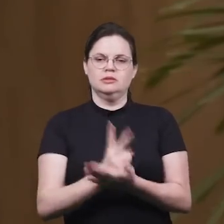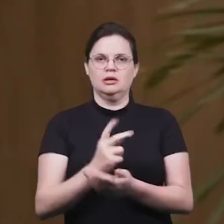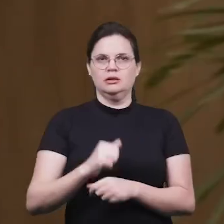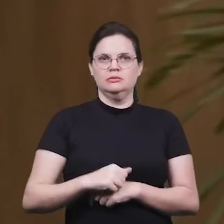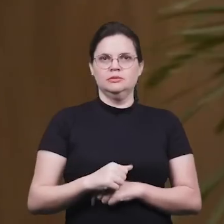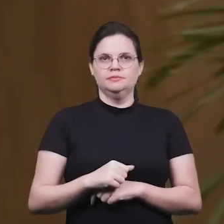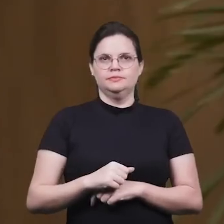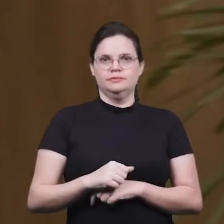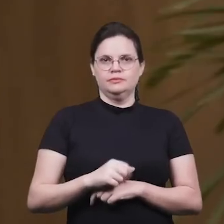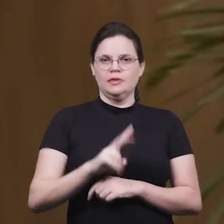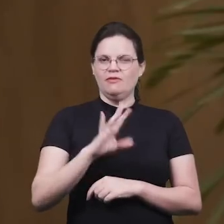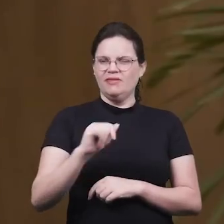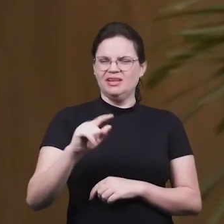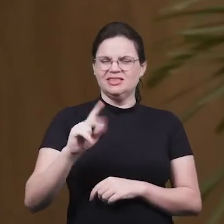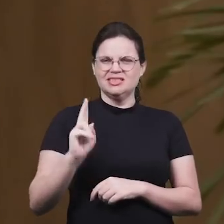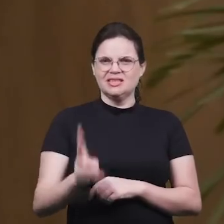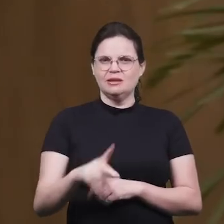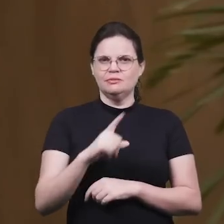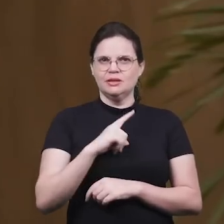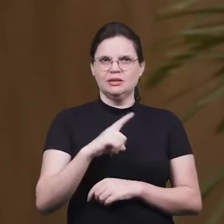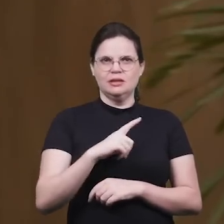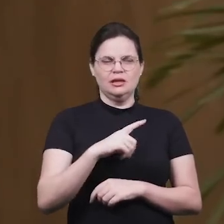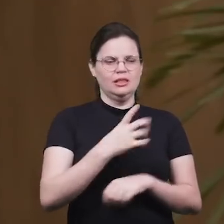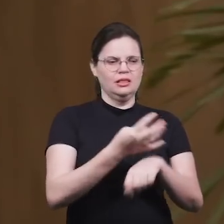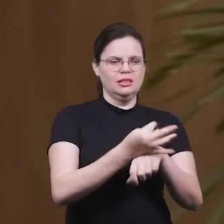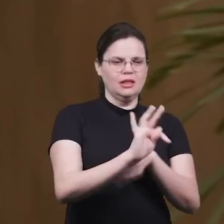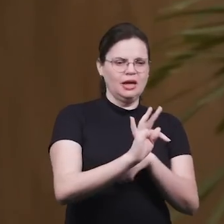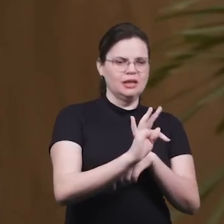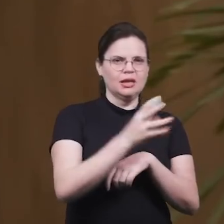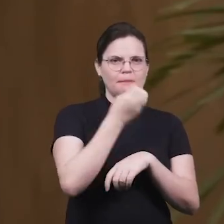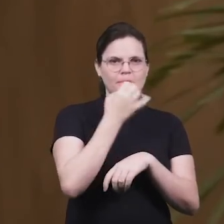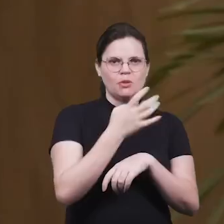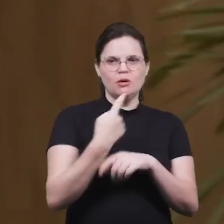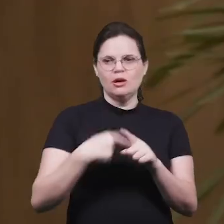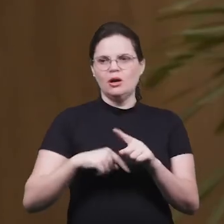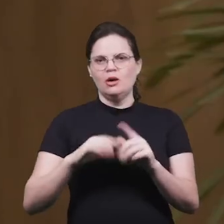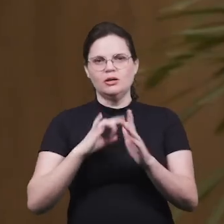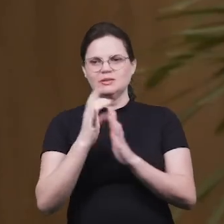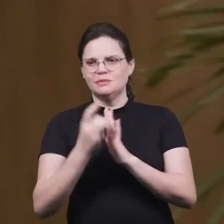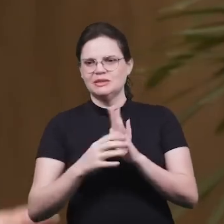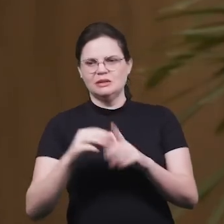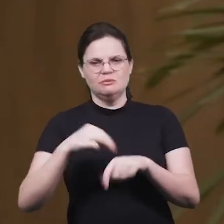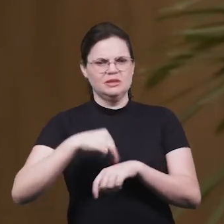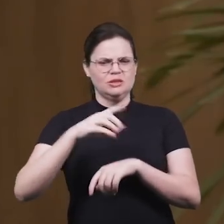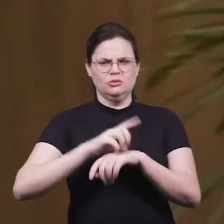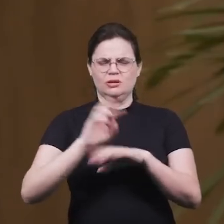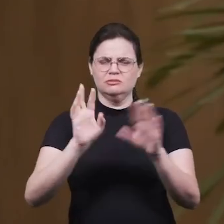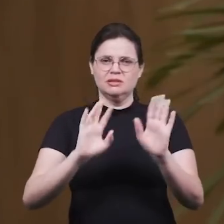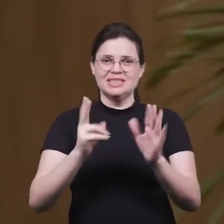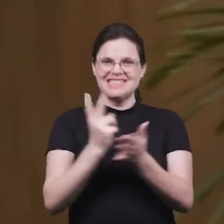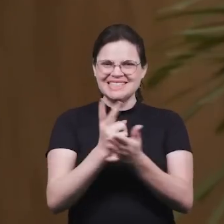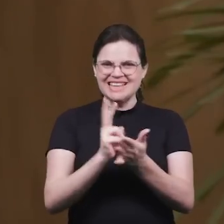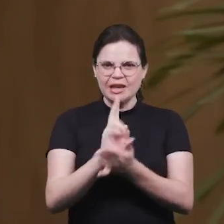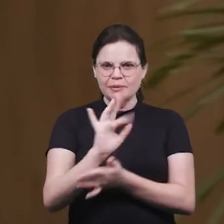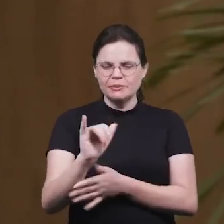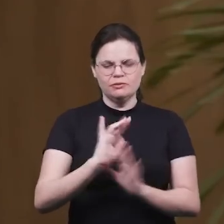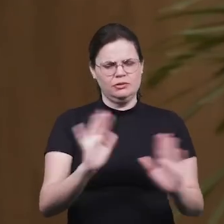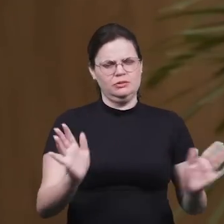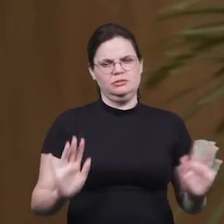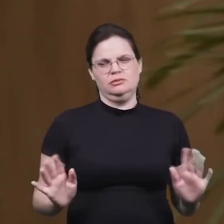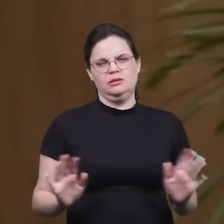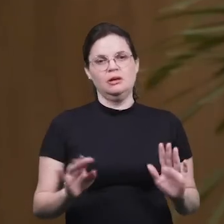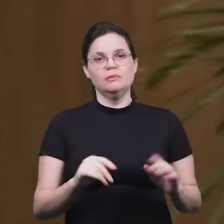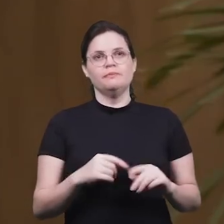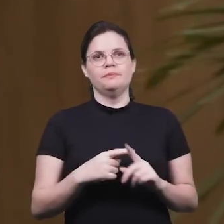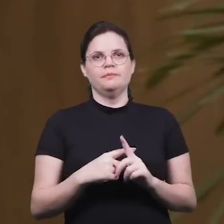pessoas com uma formação técnica, com uma formação em graduação, especialização, mestrado, enfim, cursos diferentes na graduação e